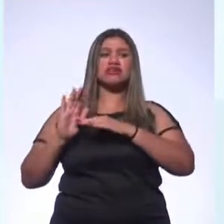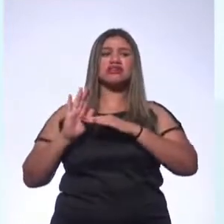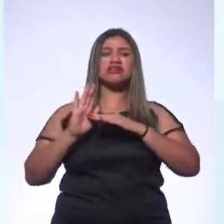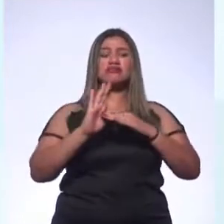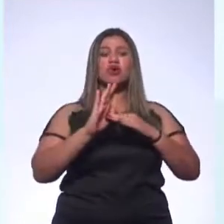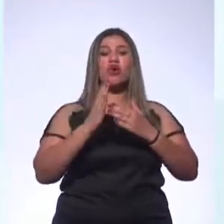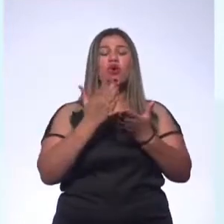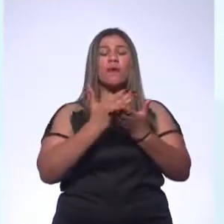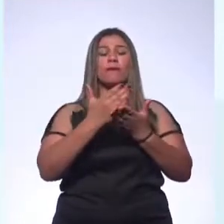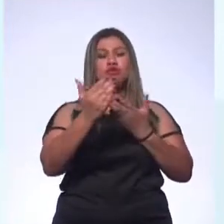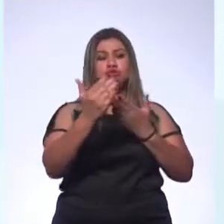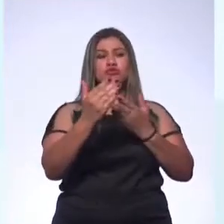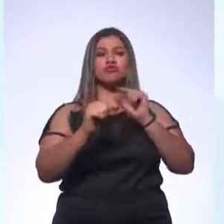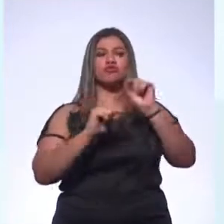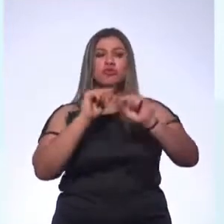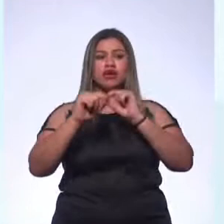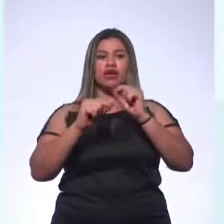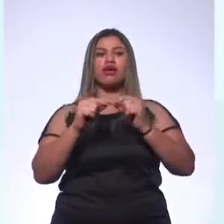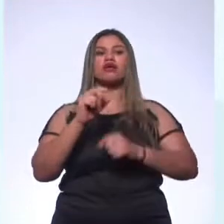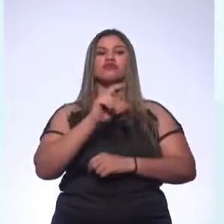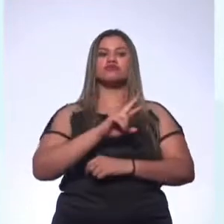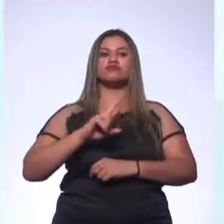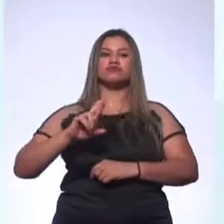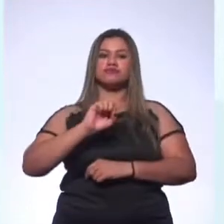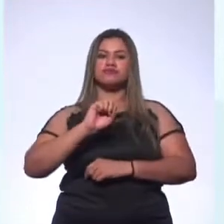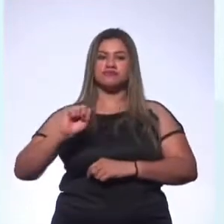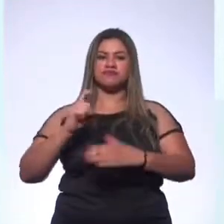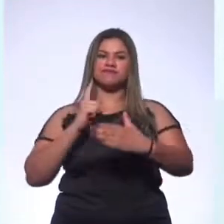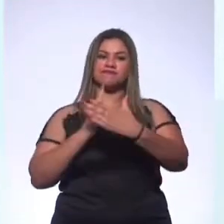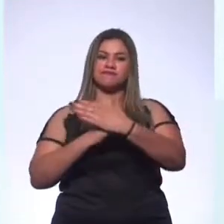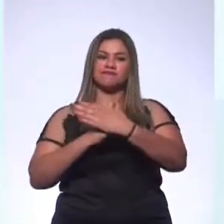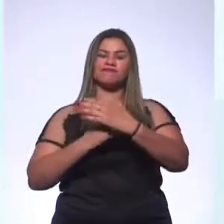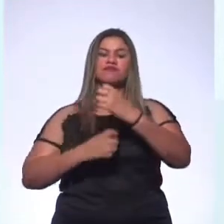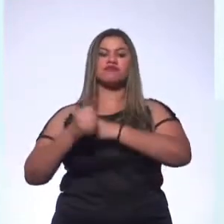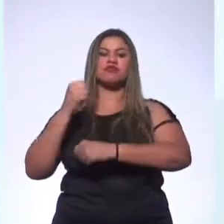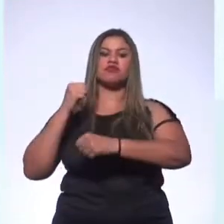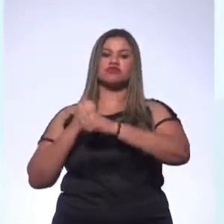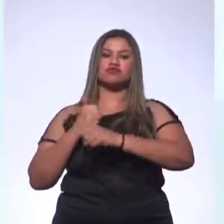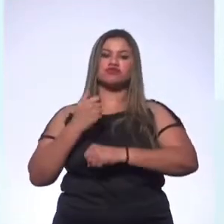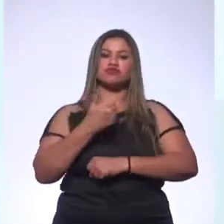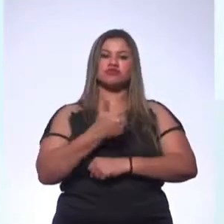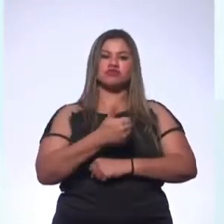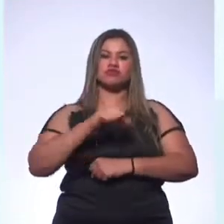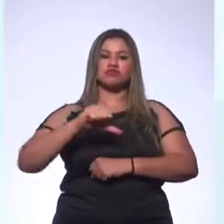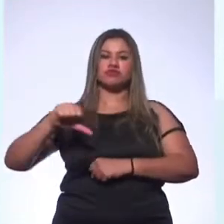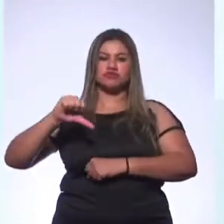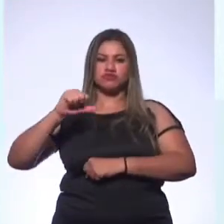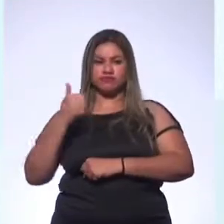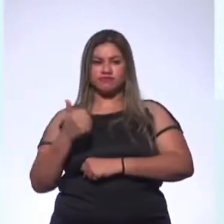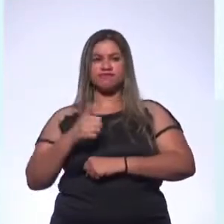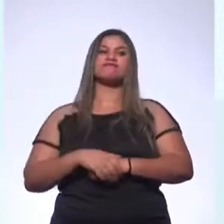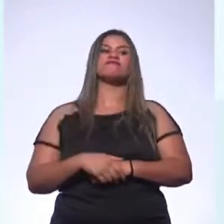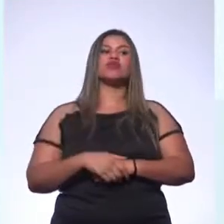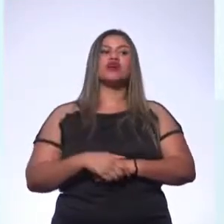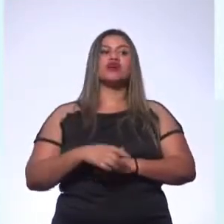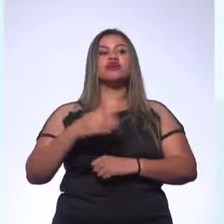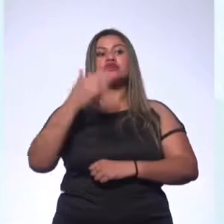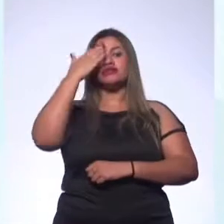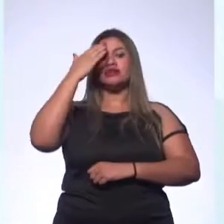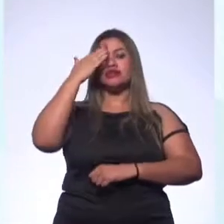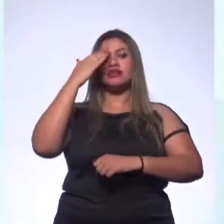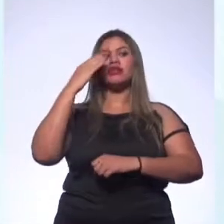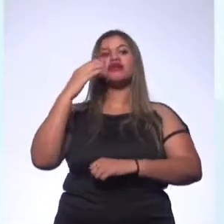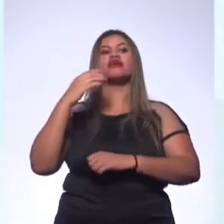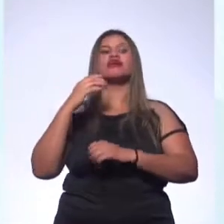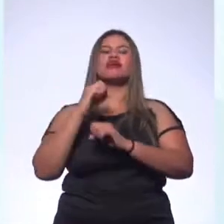que levaram à dissolução da União Soviética em 1991. Compreender e relacionar a dissolução da